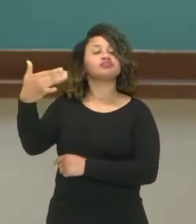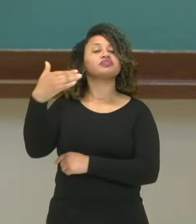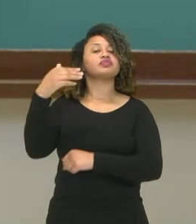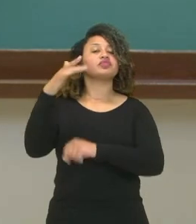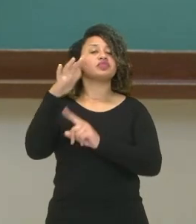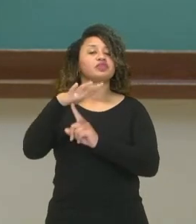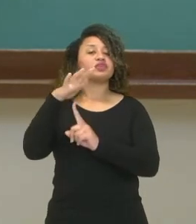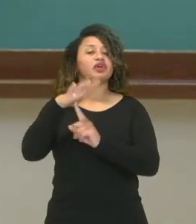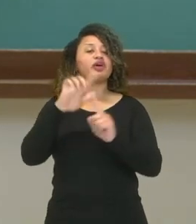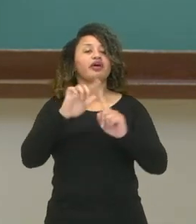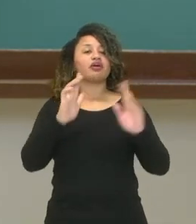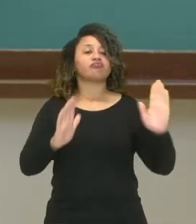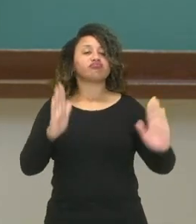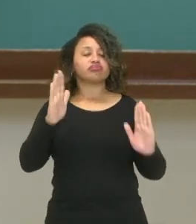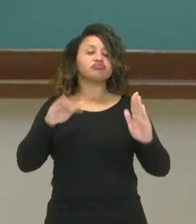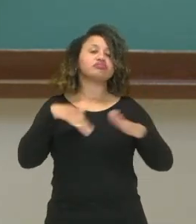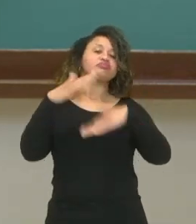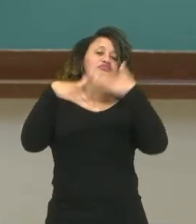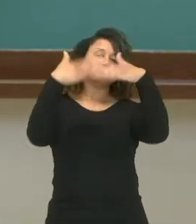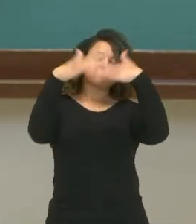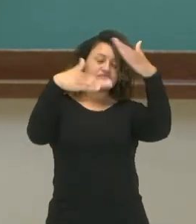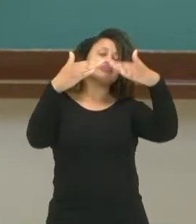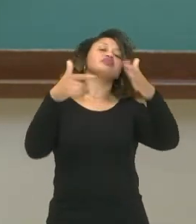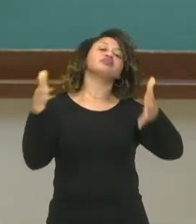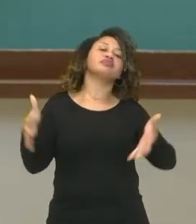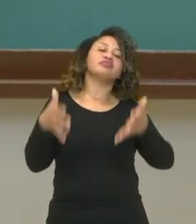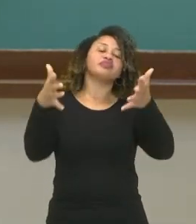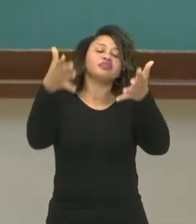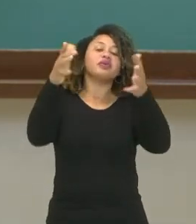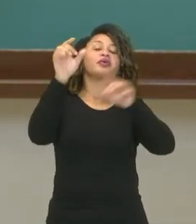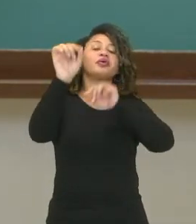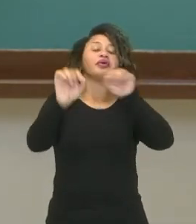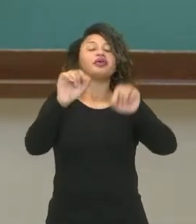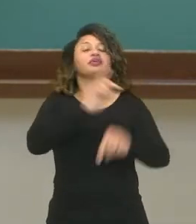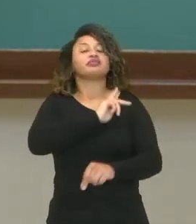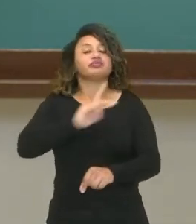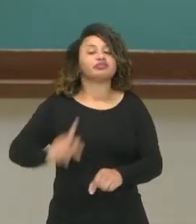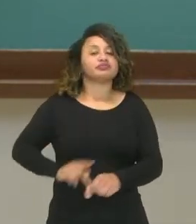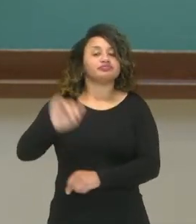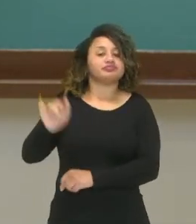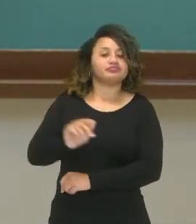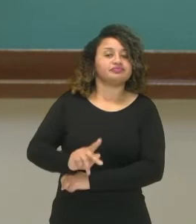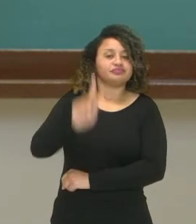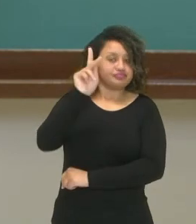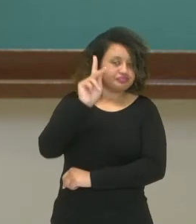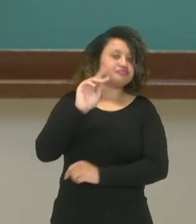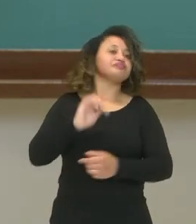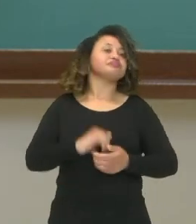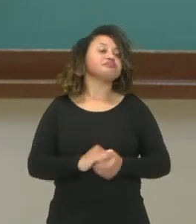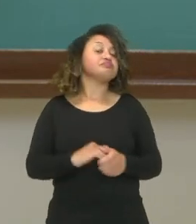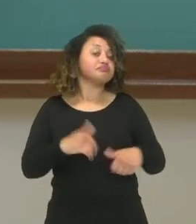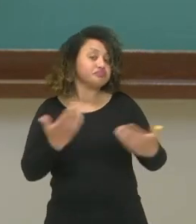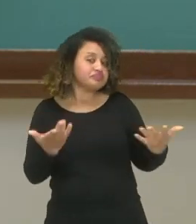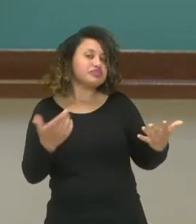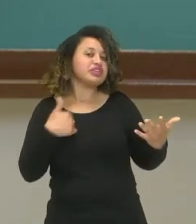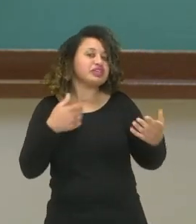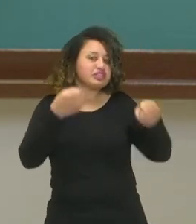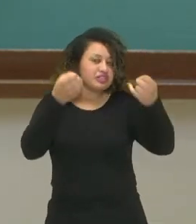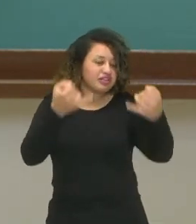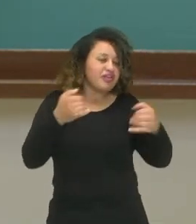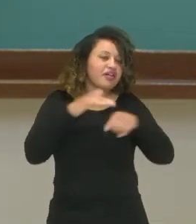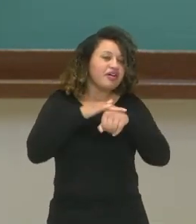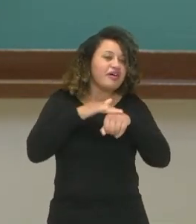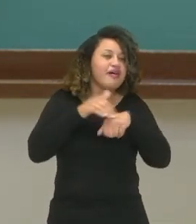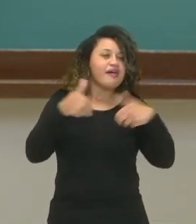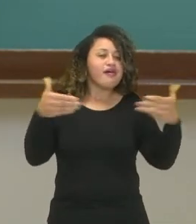pegaram este período do desenvolvimentismo incentivado pelo governo Juscelino Kubitschek. Conversamos bastante?